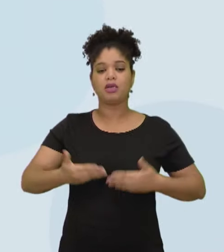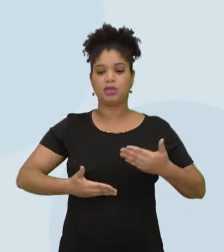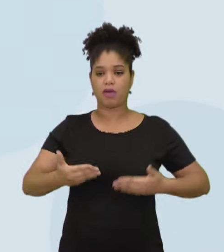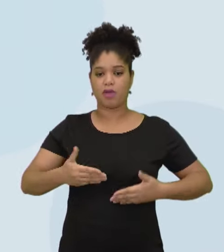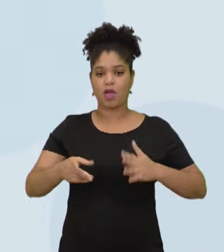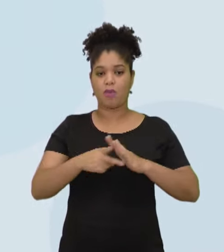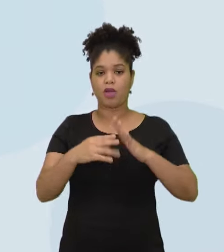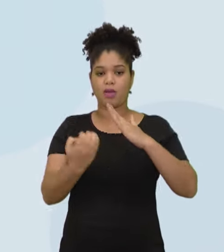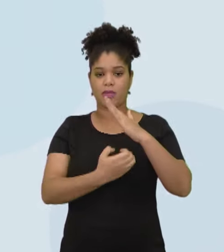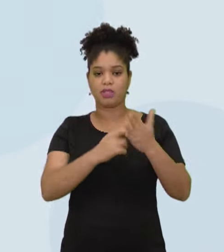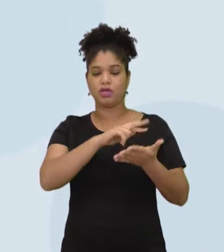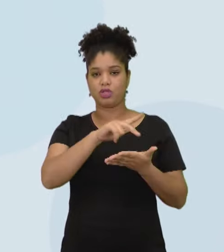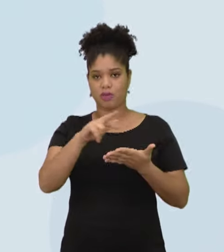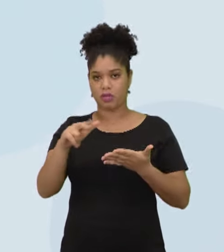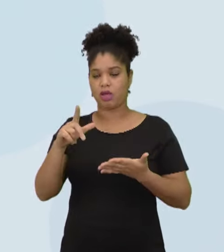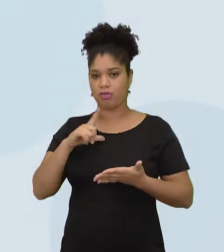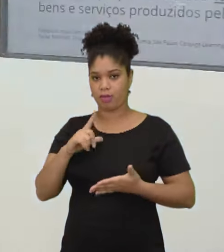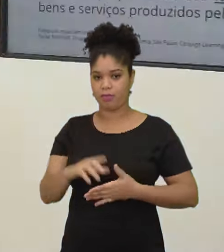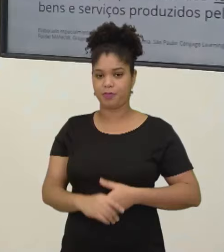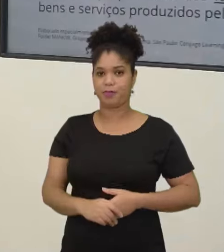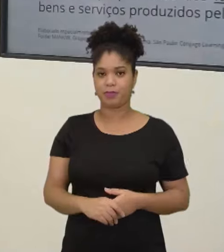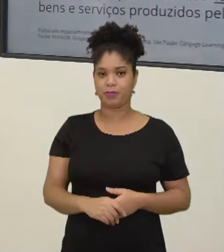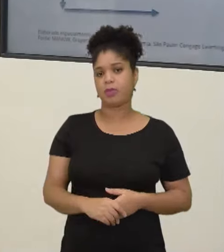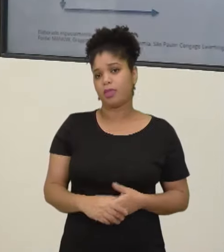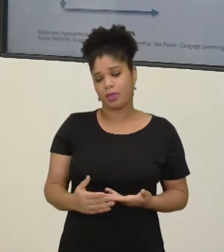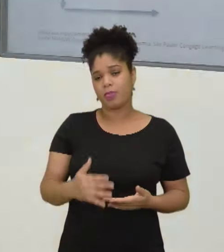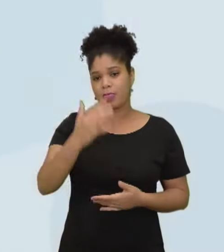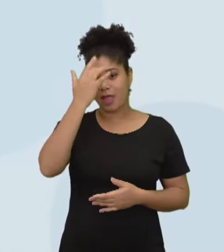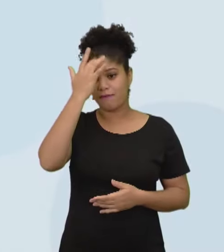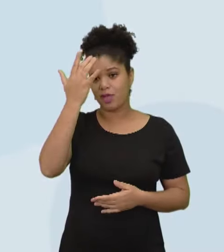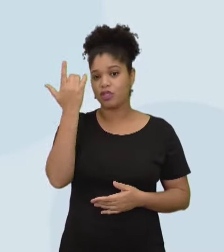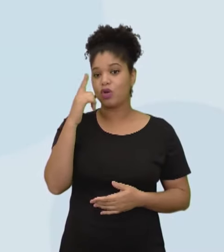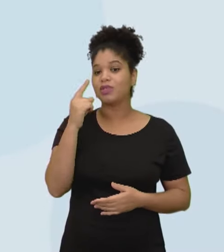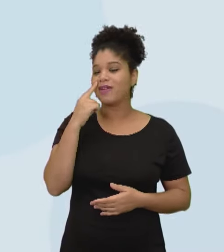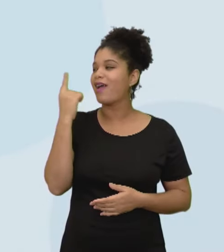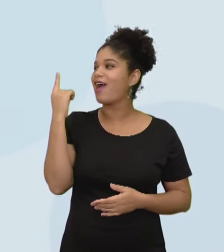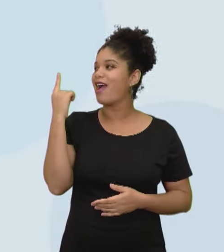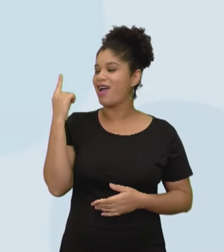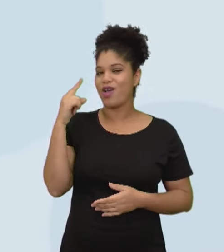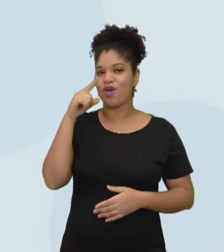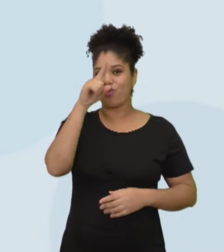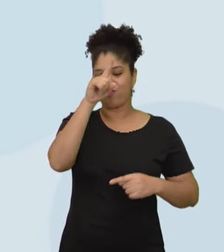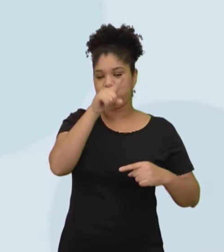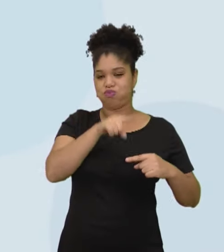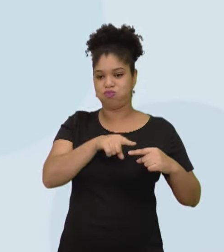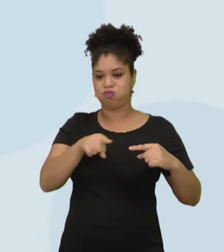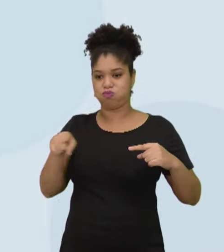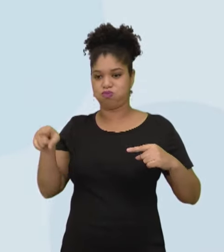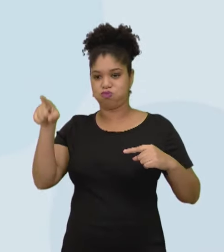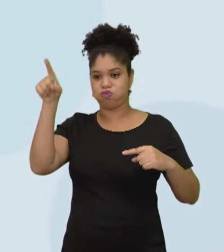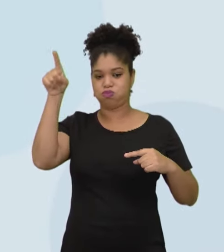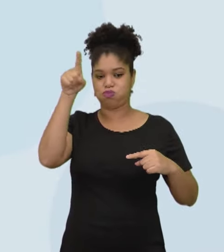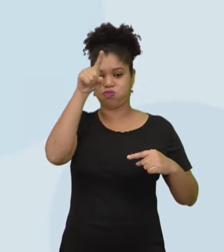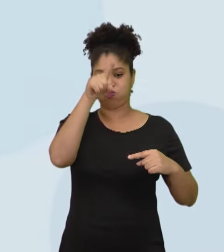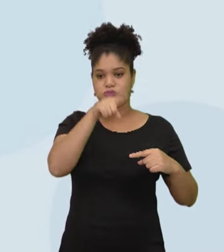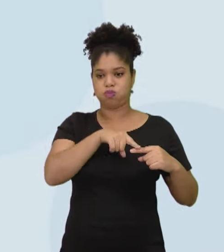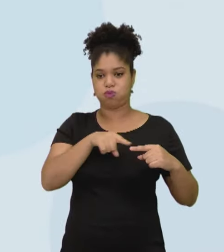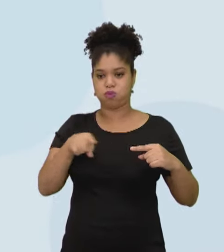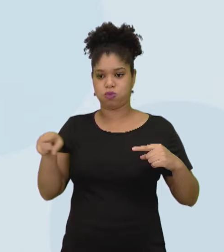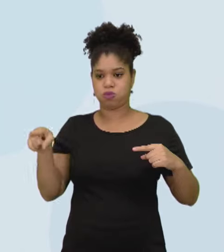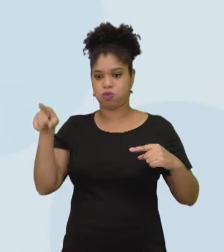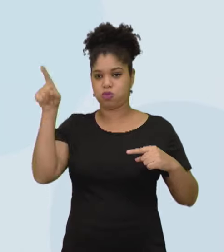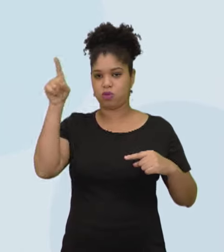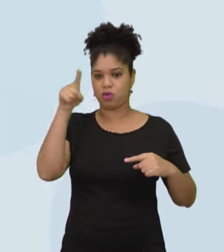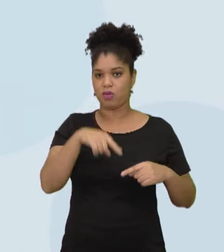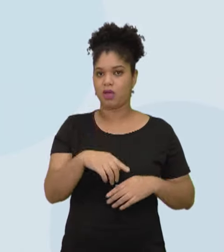pelas empresas. Vai ficar mais fácil com o nosso diagrama do fluxo circular que está aqui. Então a